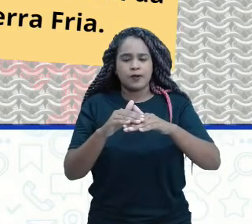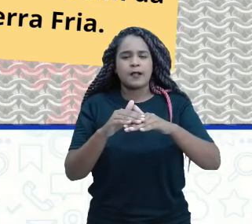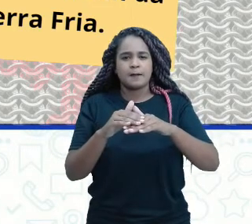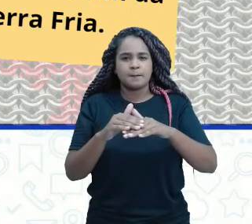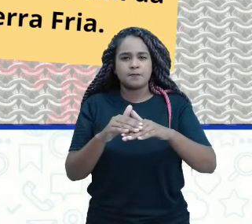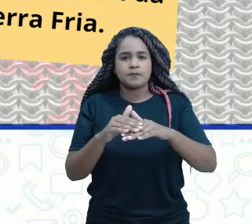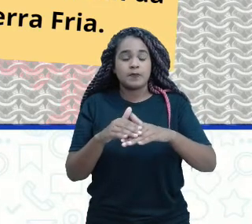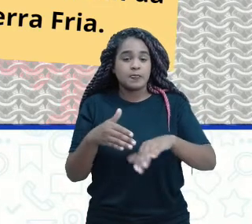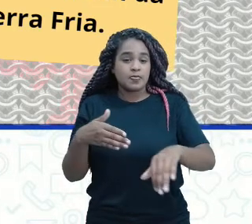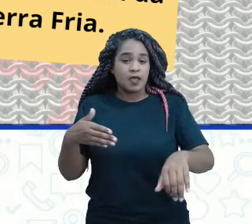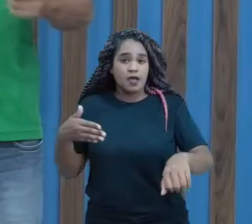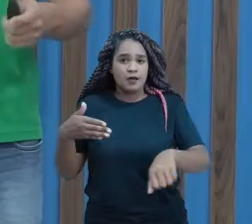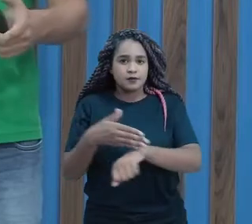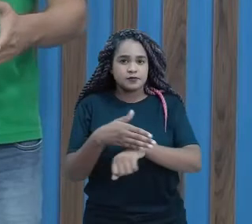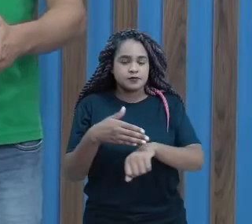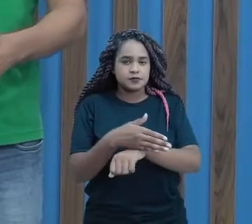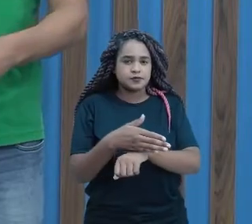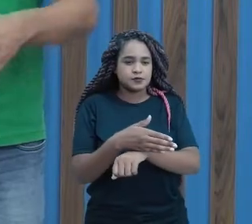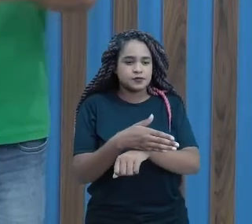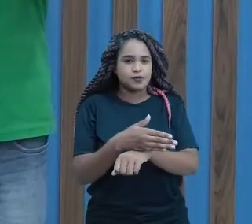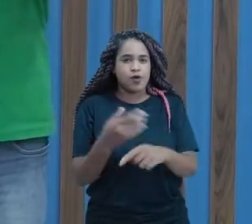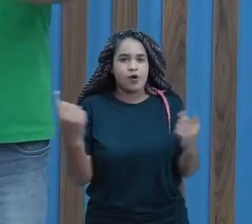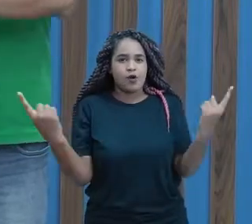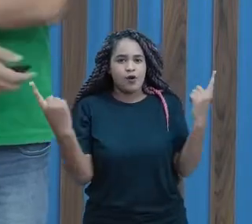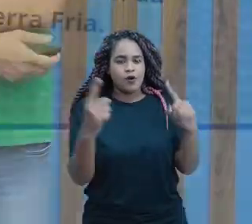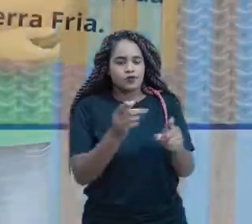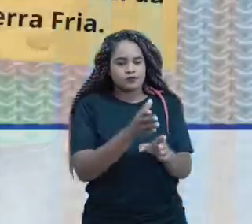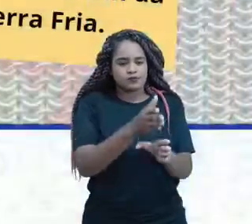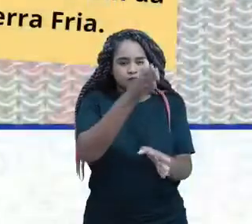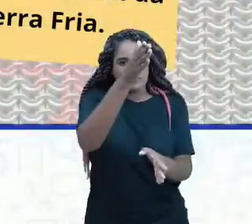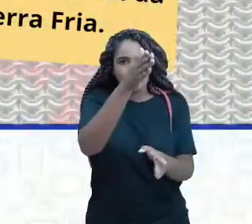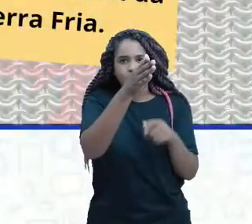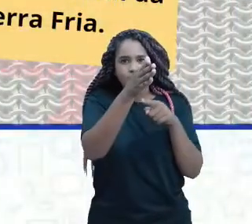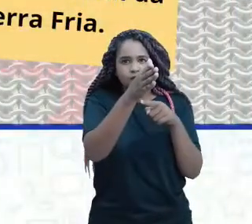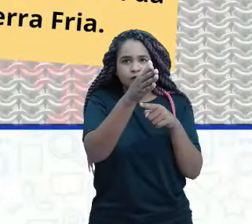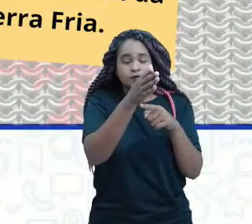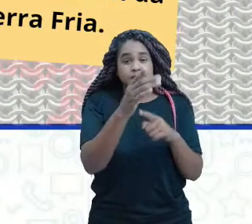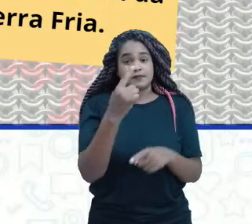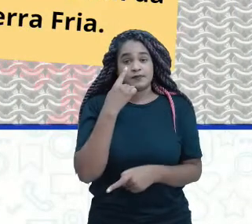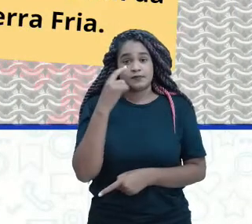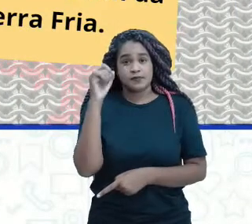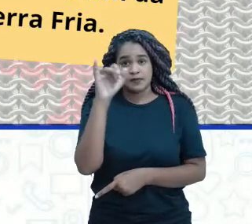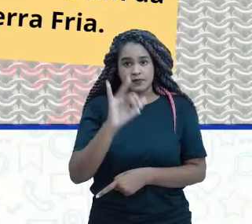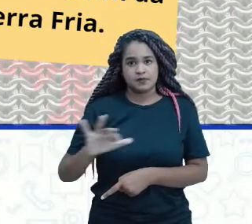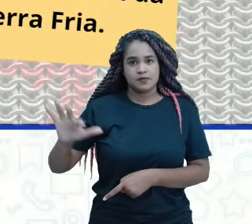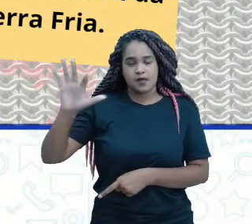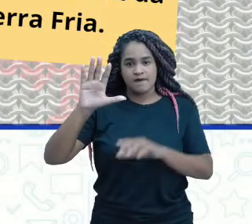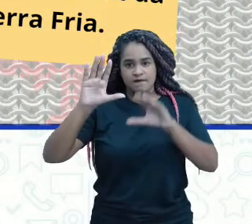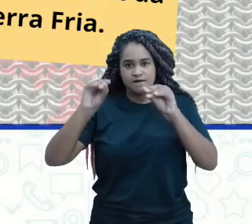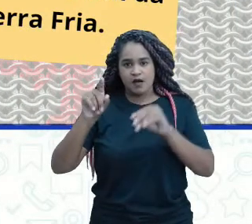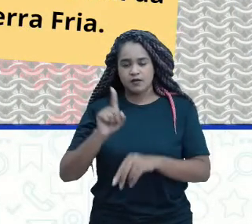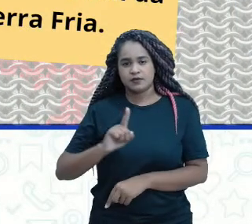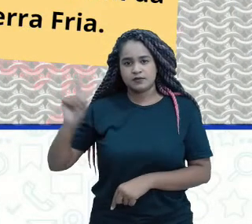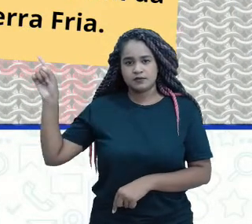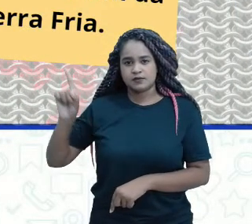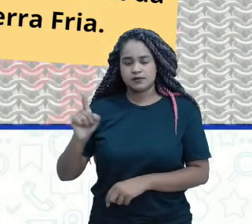postos de controle de passagem quanto sobre o muro. E como vocês estão vendo aí nessa fotografia, né,